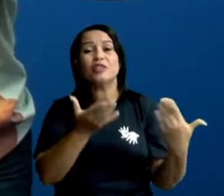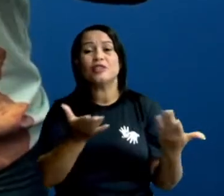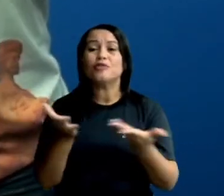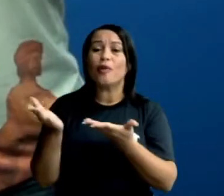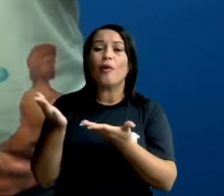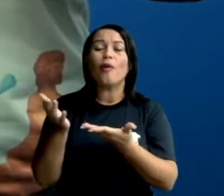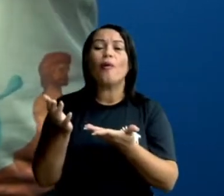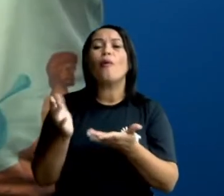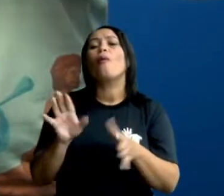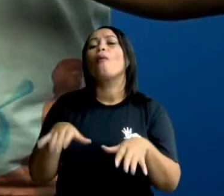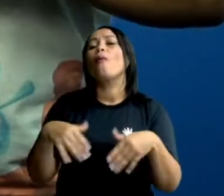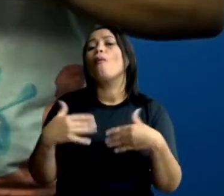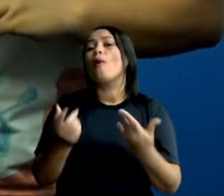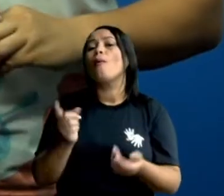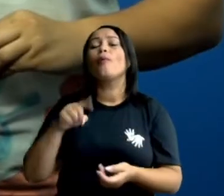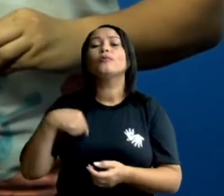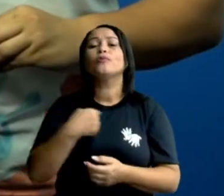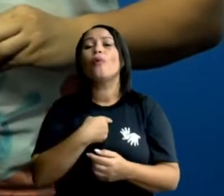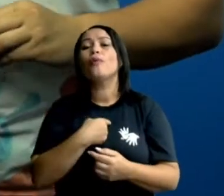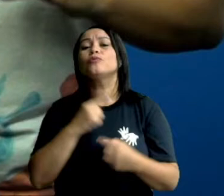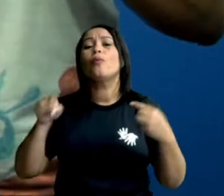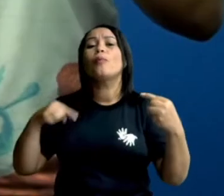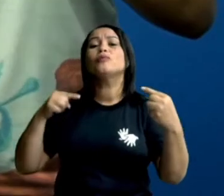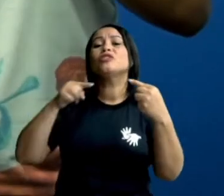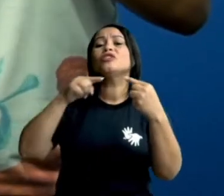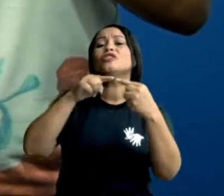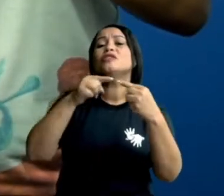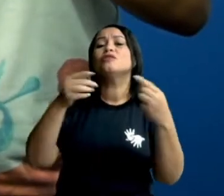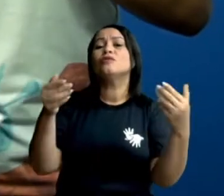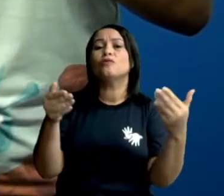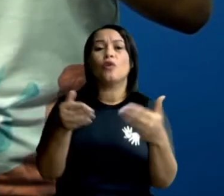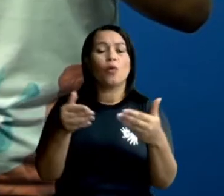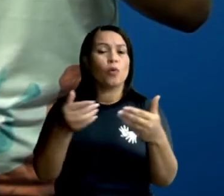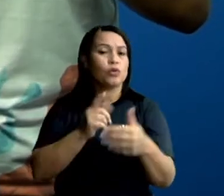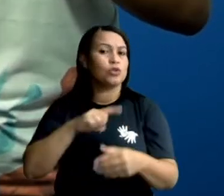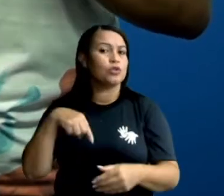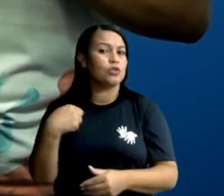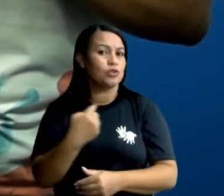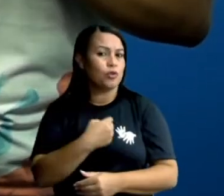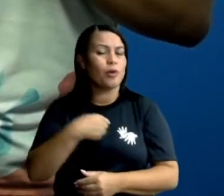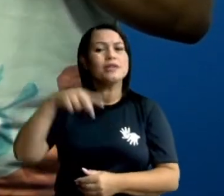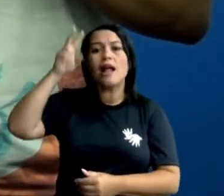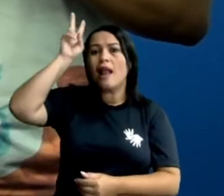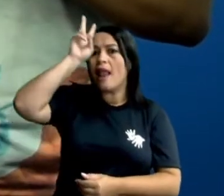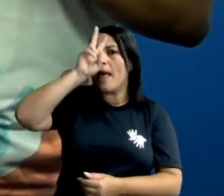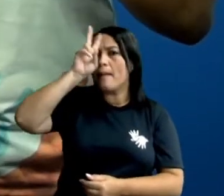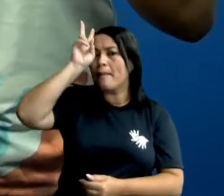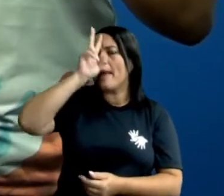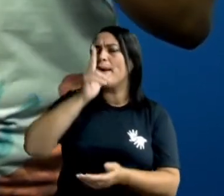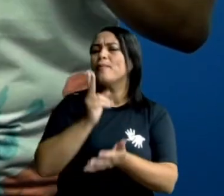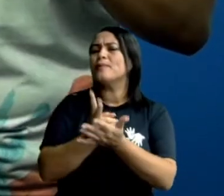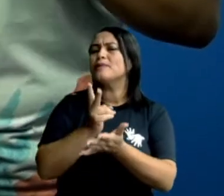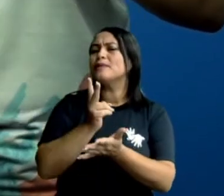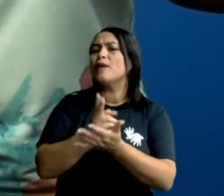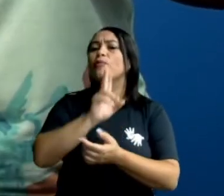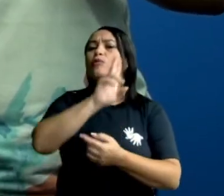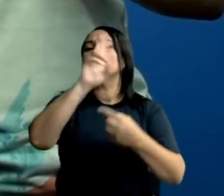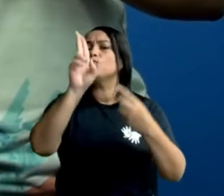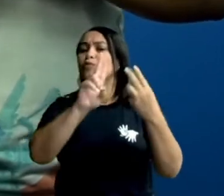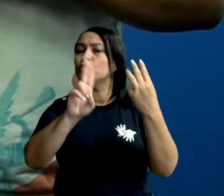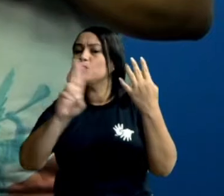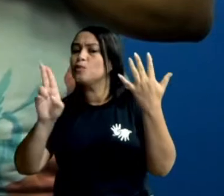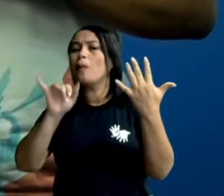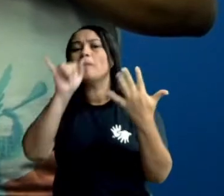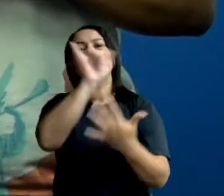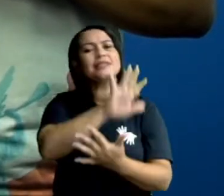Então, qual é o nosso objetivo hoje? A gente lembrar sempre dos nomes